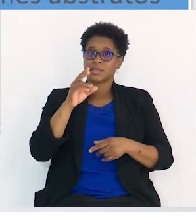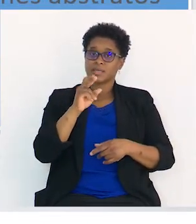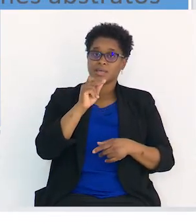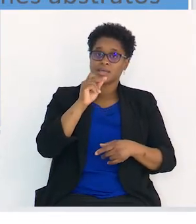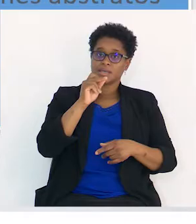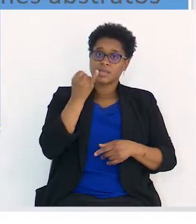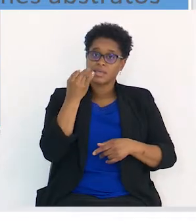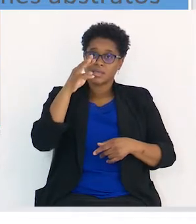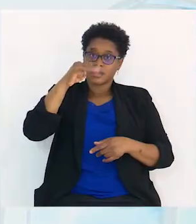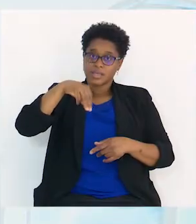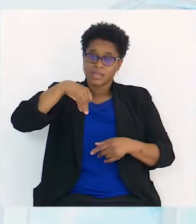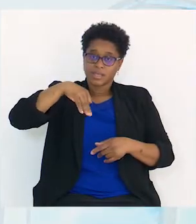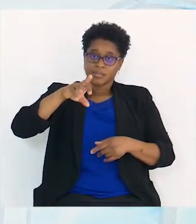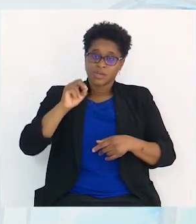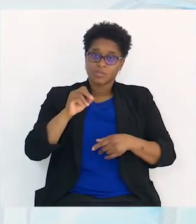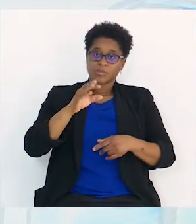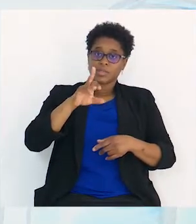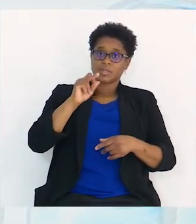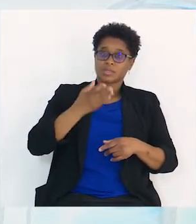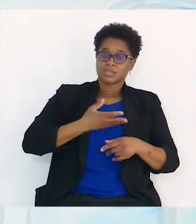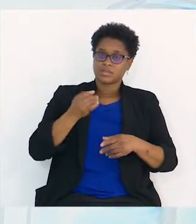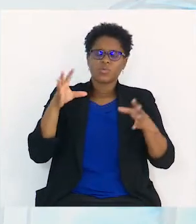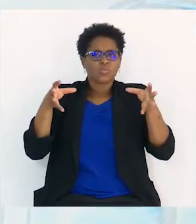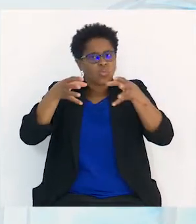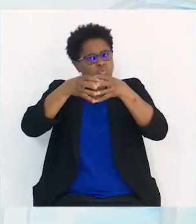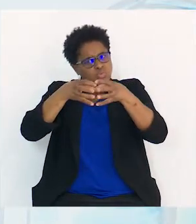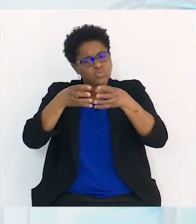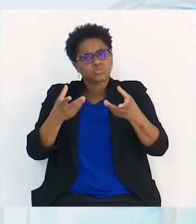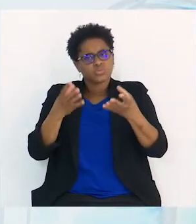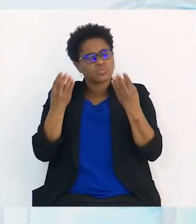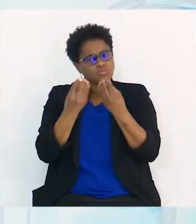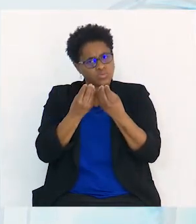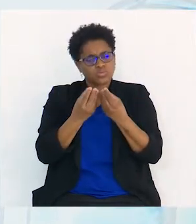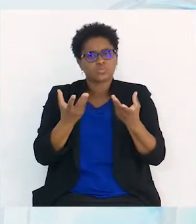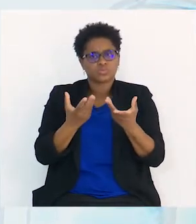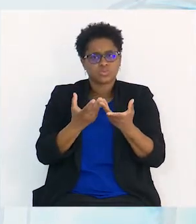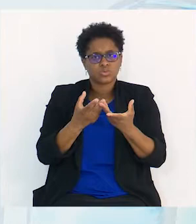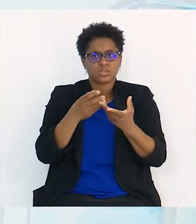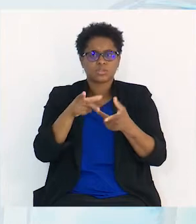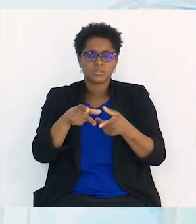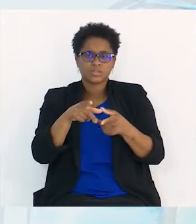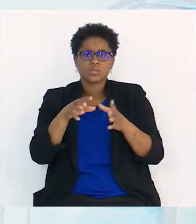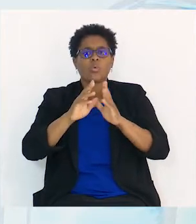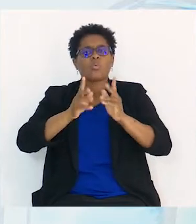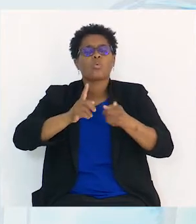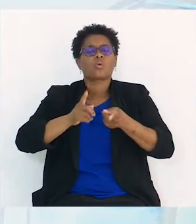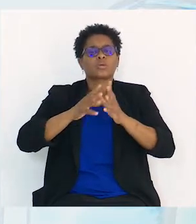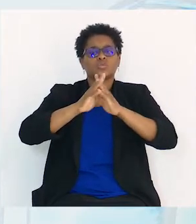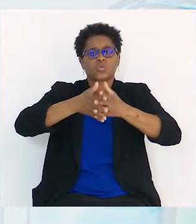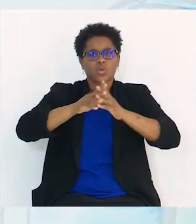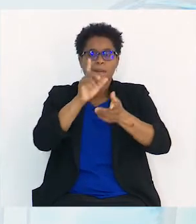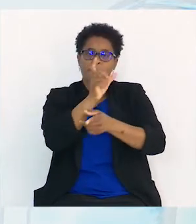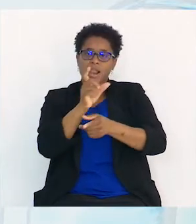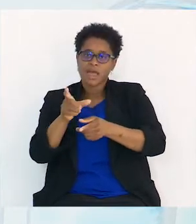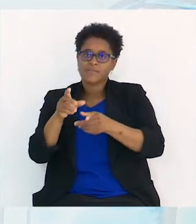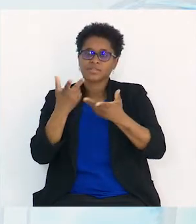a regressiva. O conjunto da classificação daquilo que é estruturar palavras na linha do